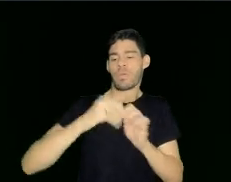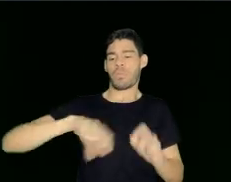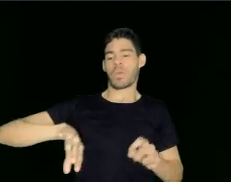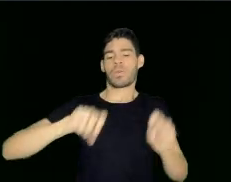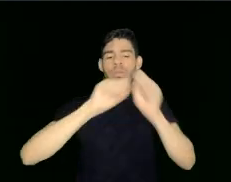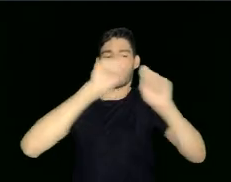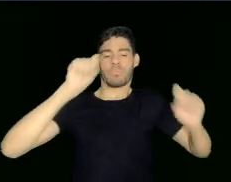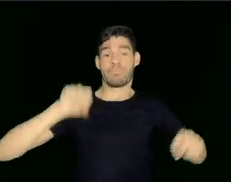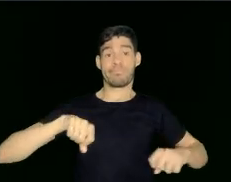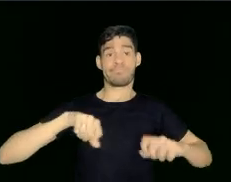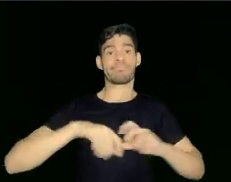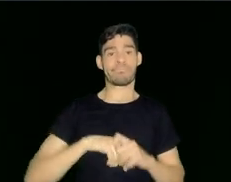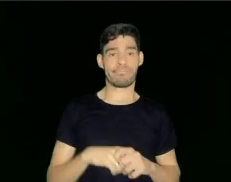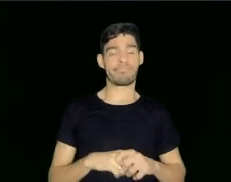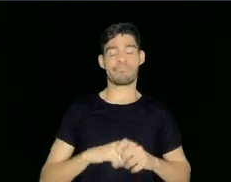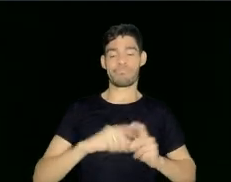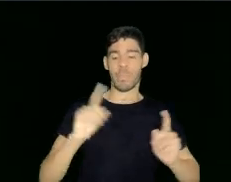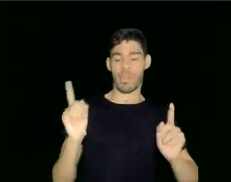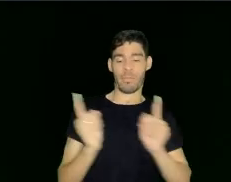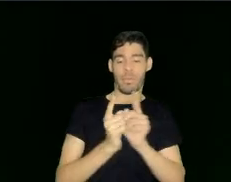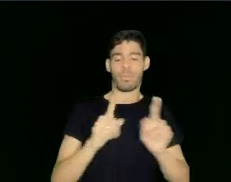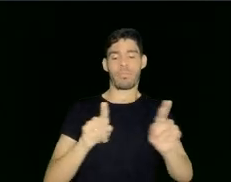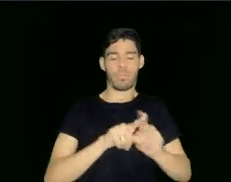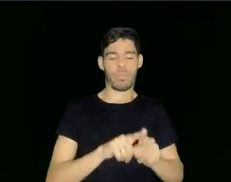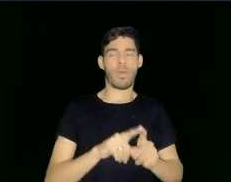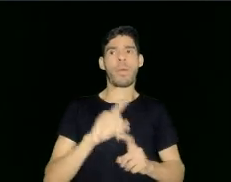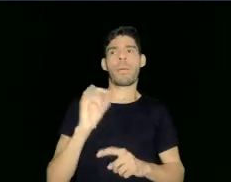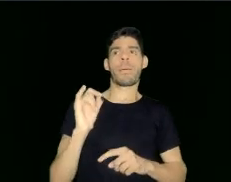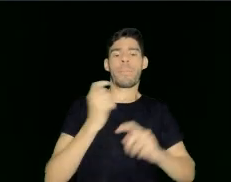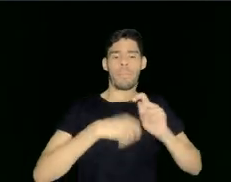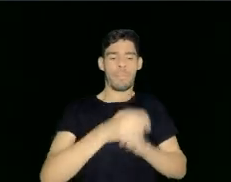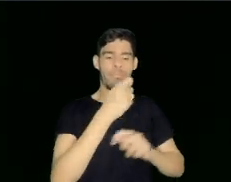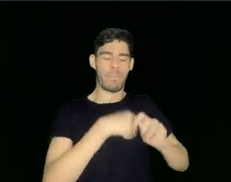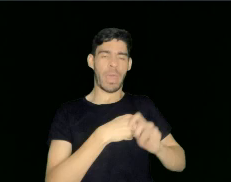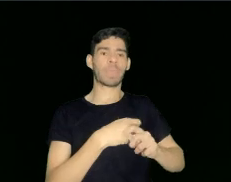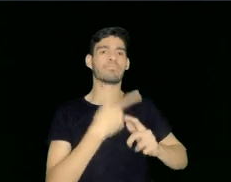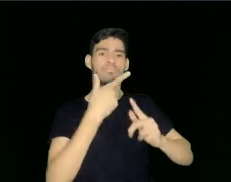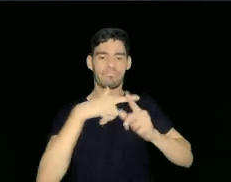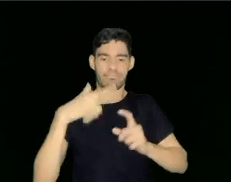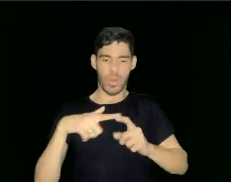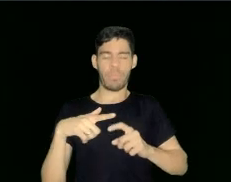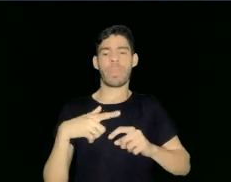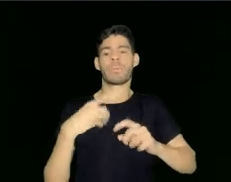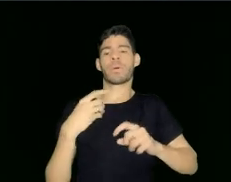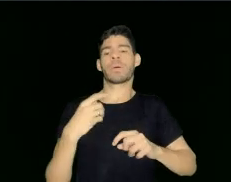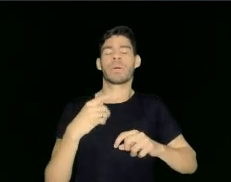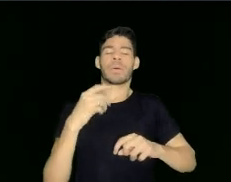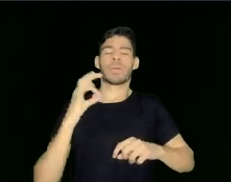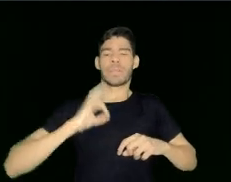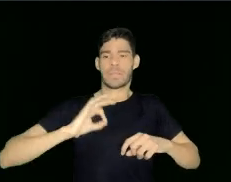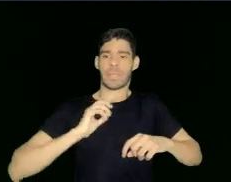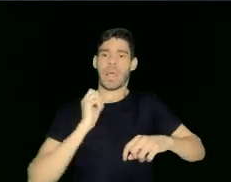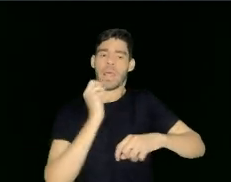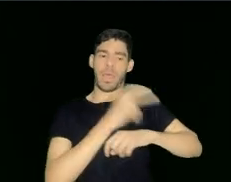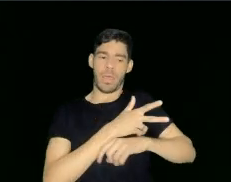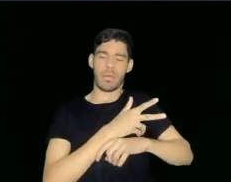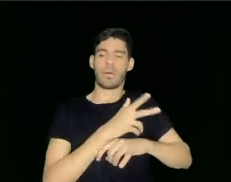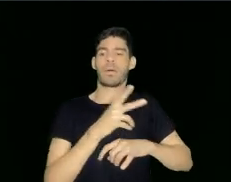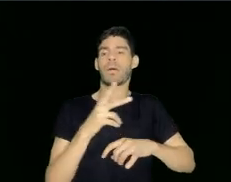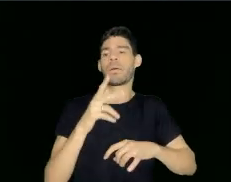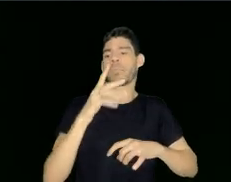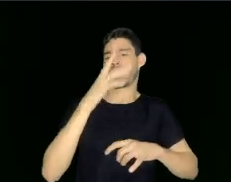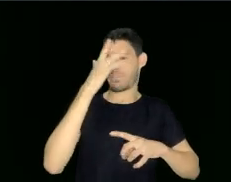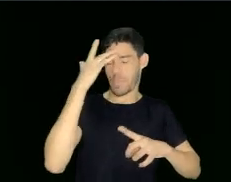povos indígenas são prejudiciais ao ecossistema, em curto prazo, e também danosos à economia, à geração de empregos e